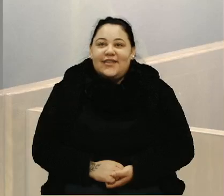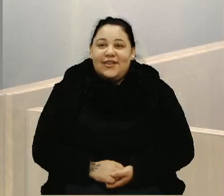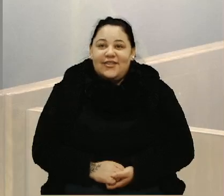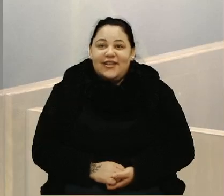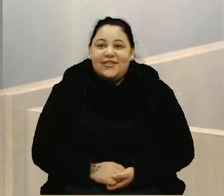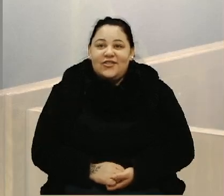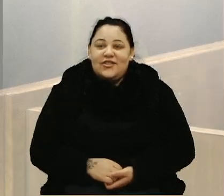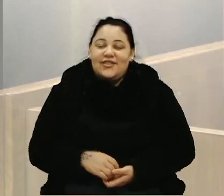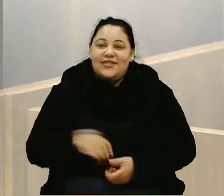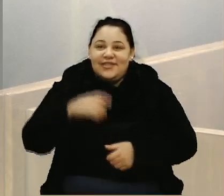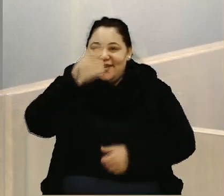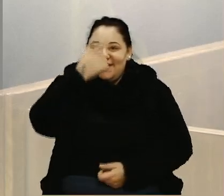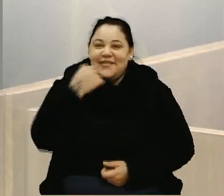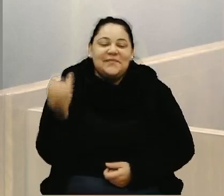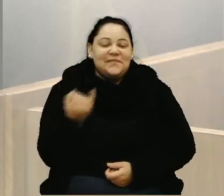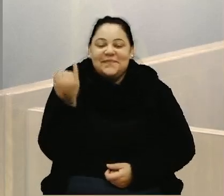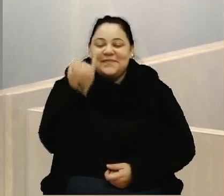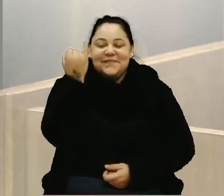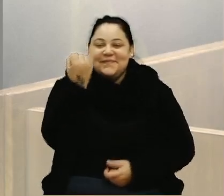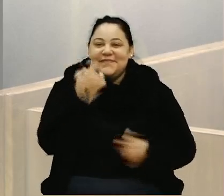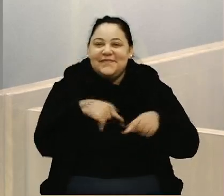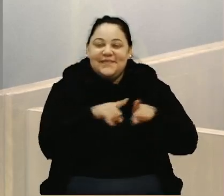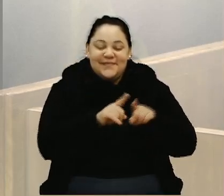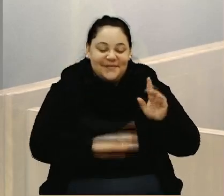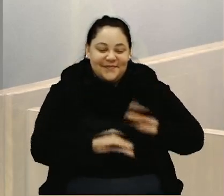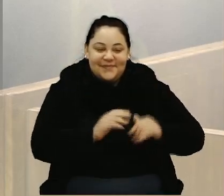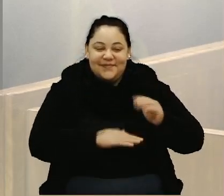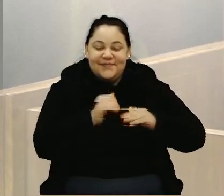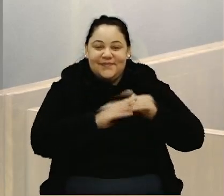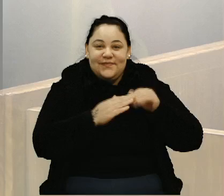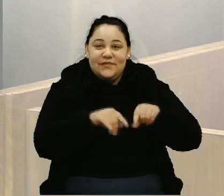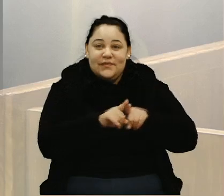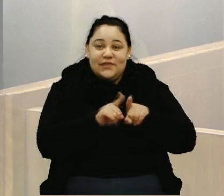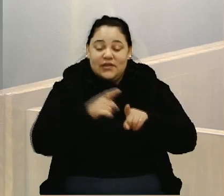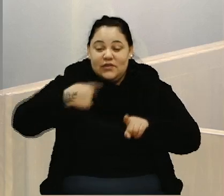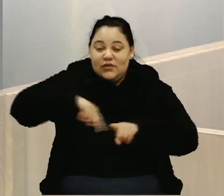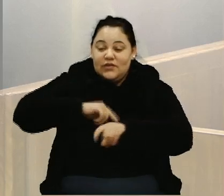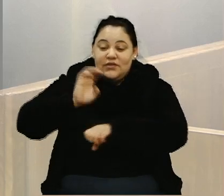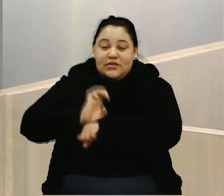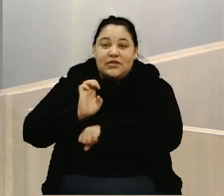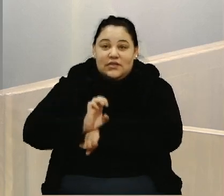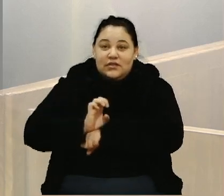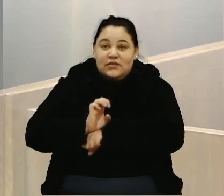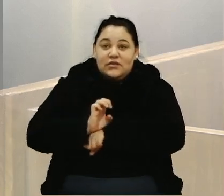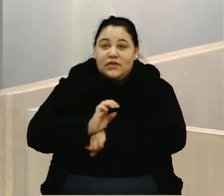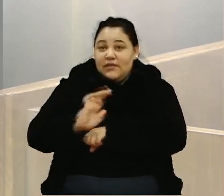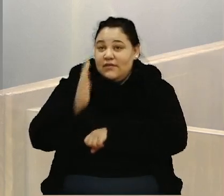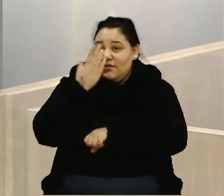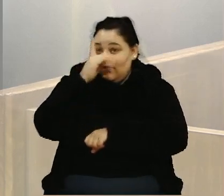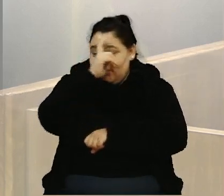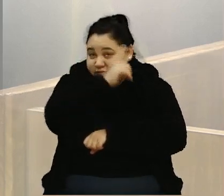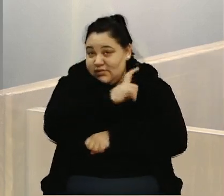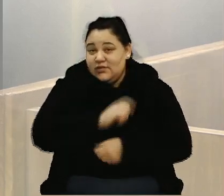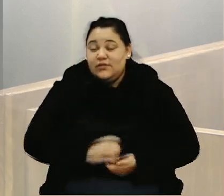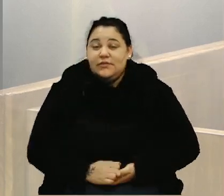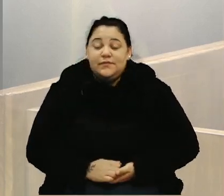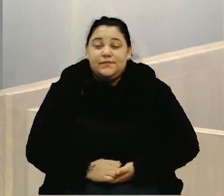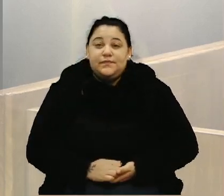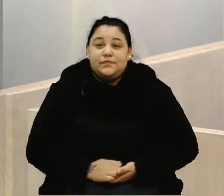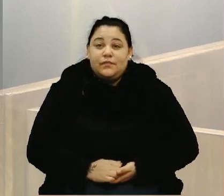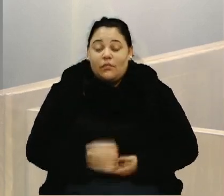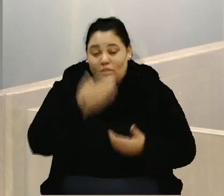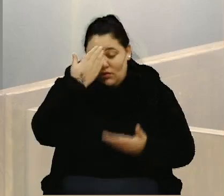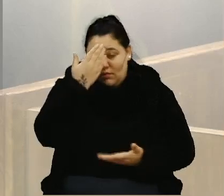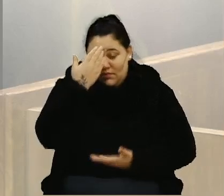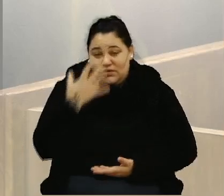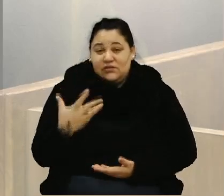temos um momento de construção, porque o nosso estado do Rio Grande do Sul passa por grandes dificuldades. Obrigado a todos